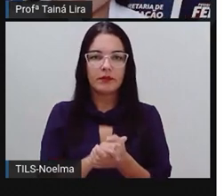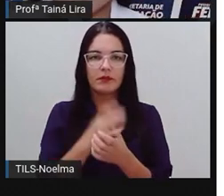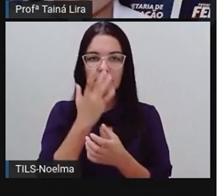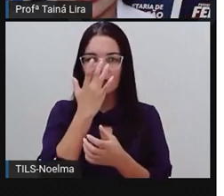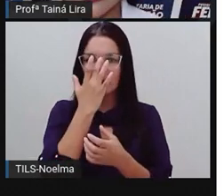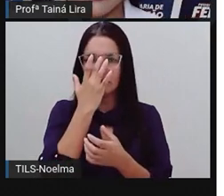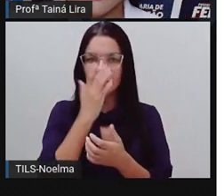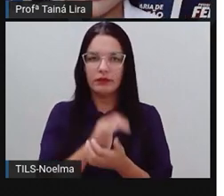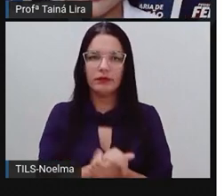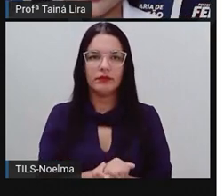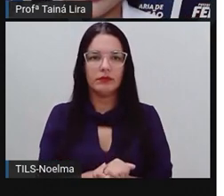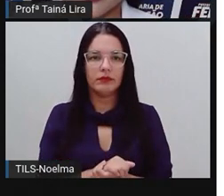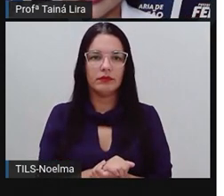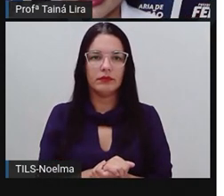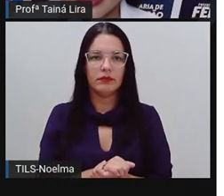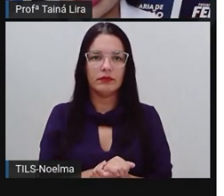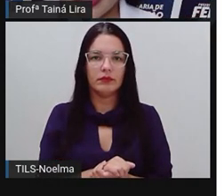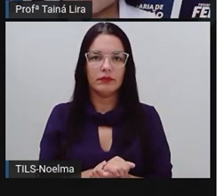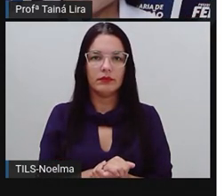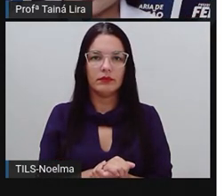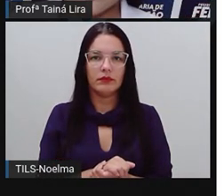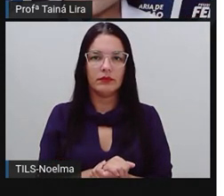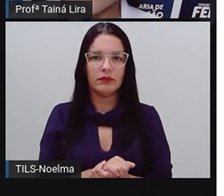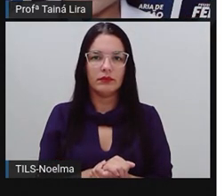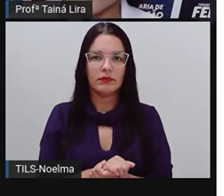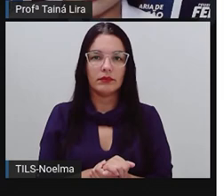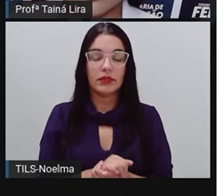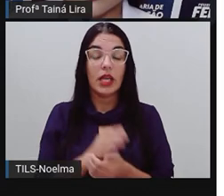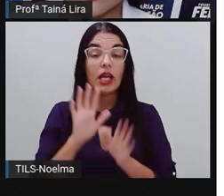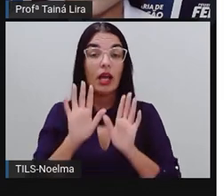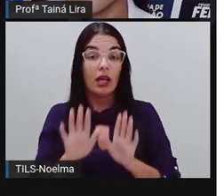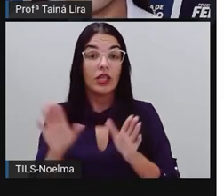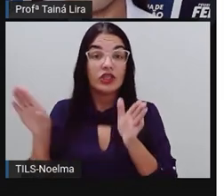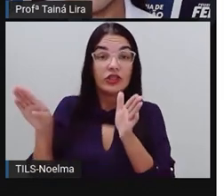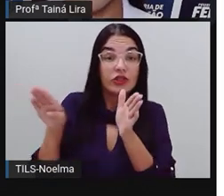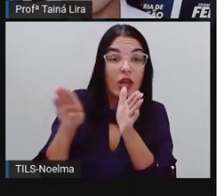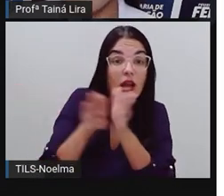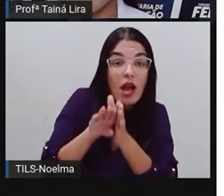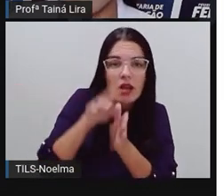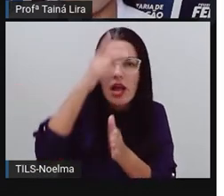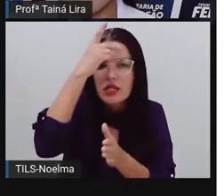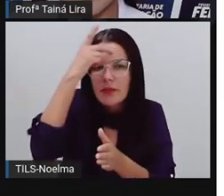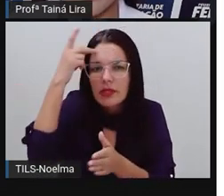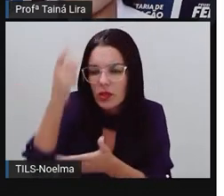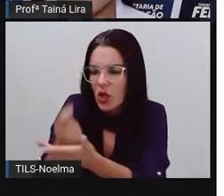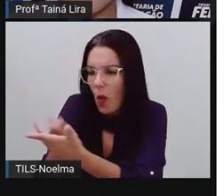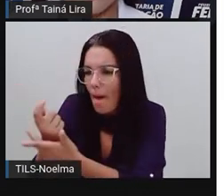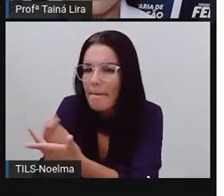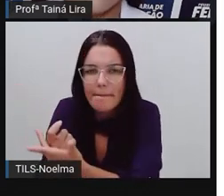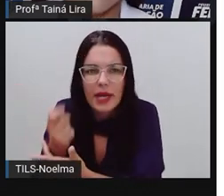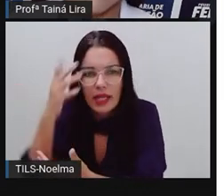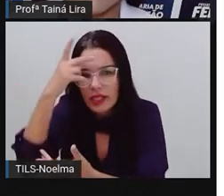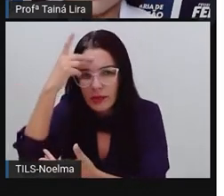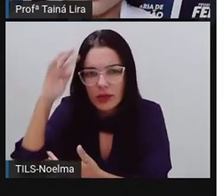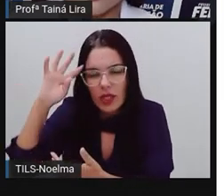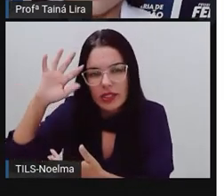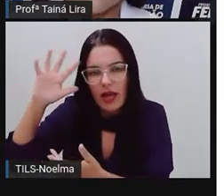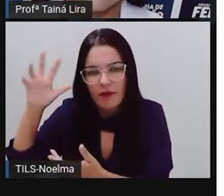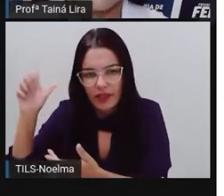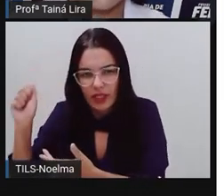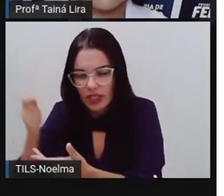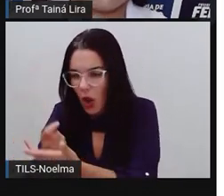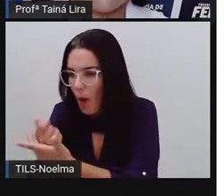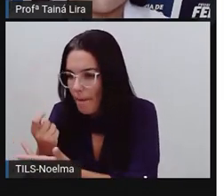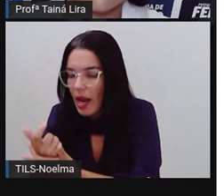senhores comprávamos tá tá chegando nas fazendas quando eles eram comprados ó Ao serem